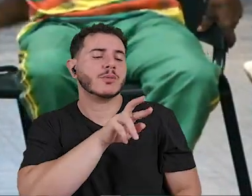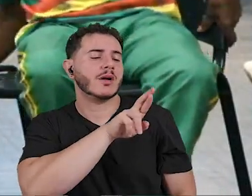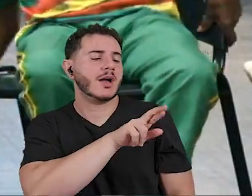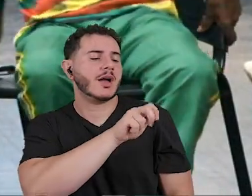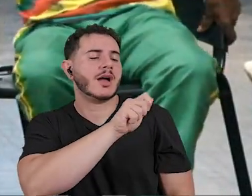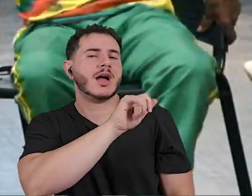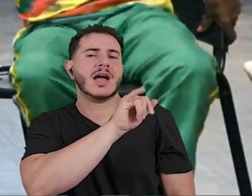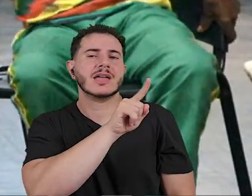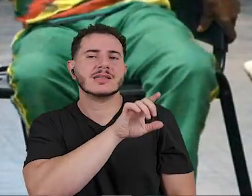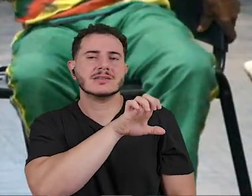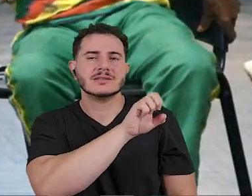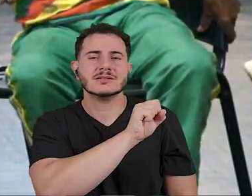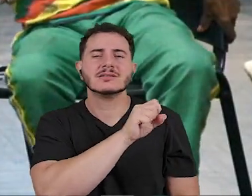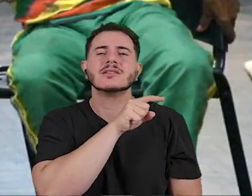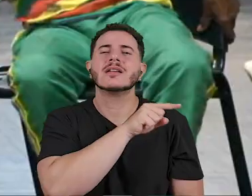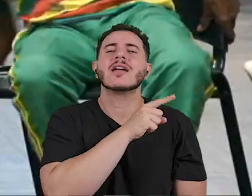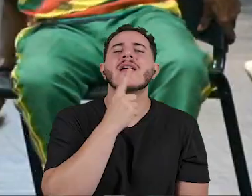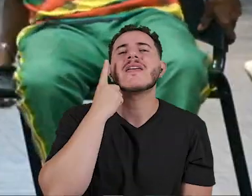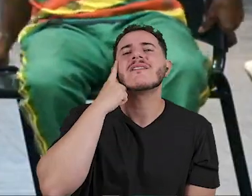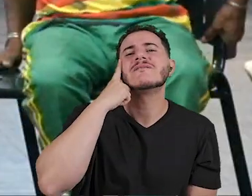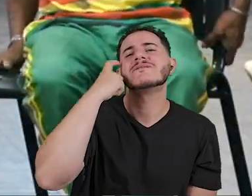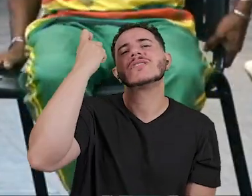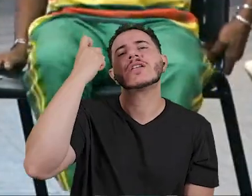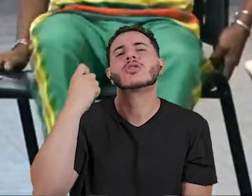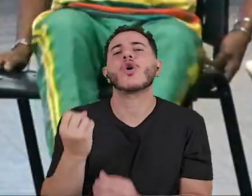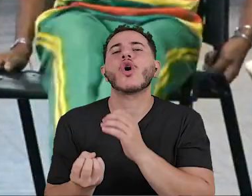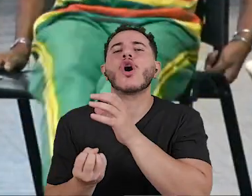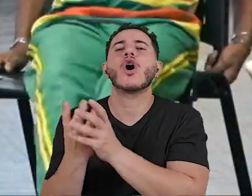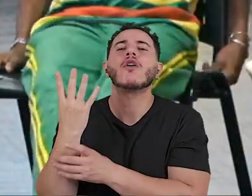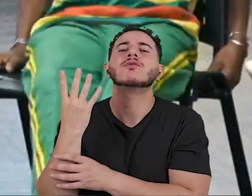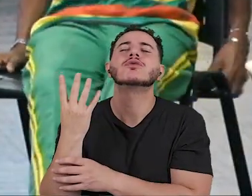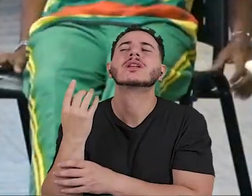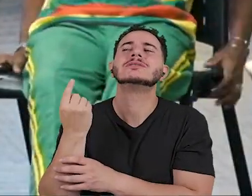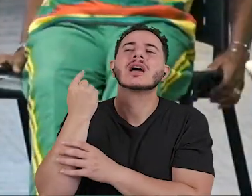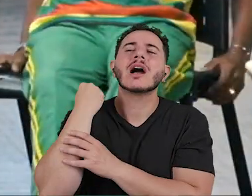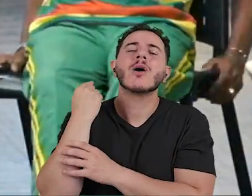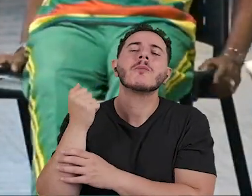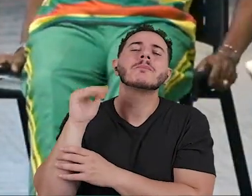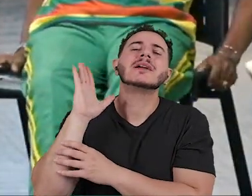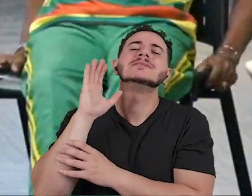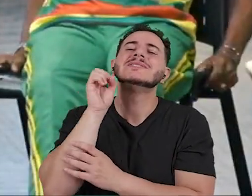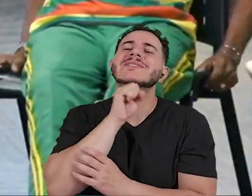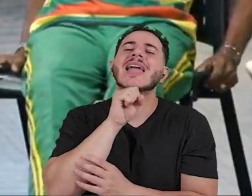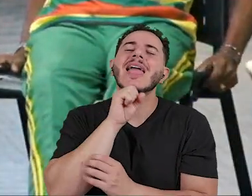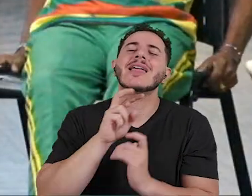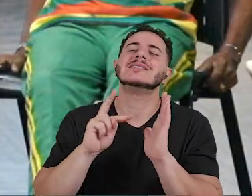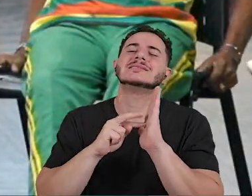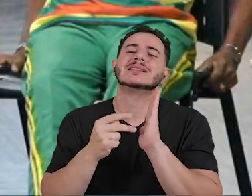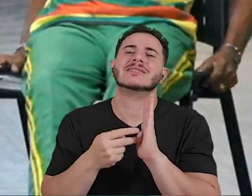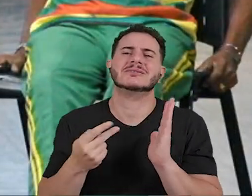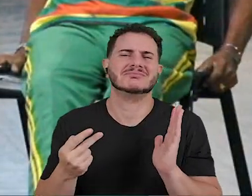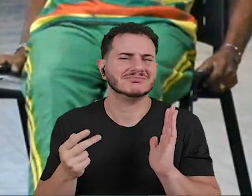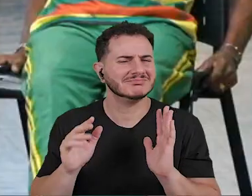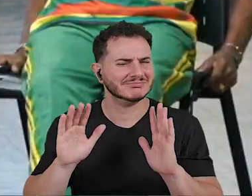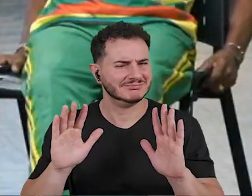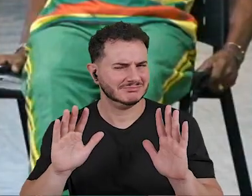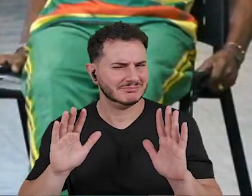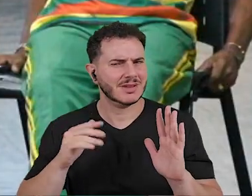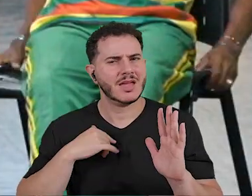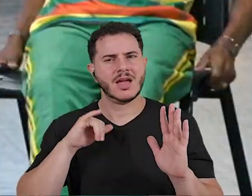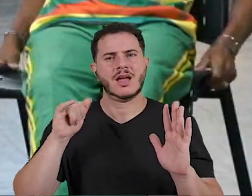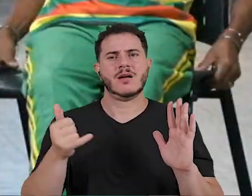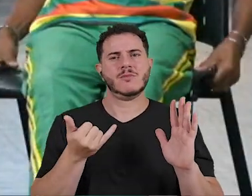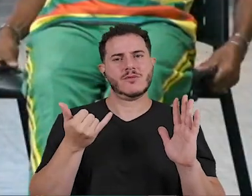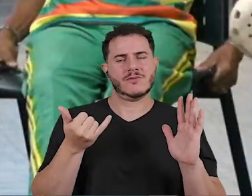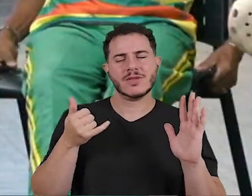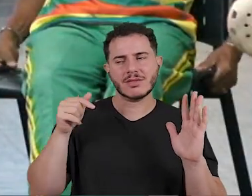fundação. Só que é o seguinte, eu vou aproveitar esse espaço, se vocês me permitem, só para esclarecer isso. O